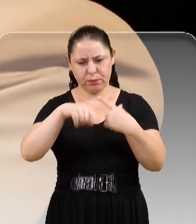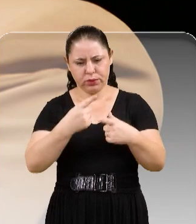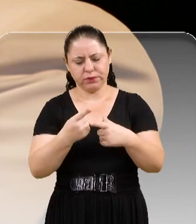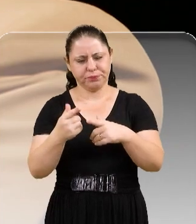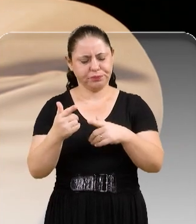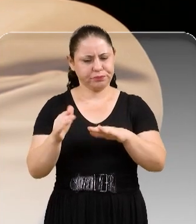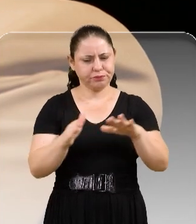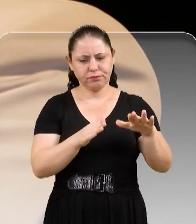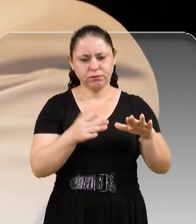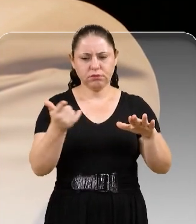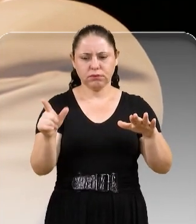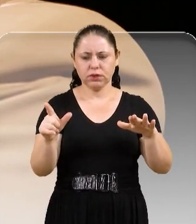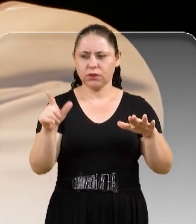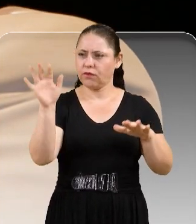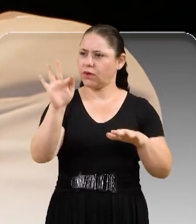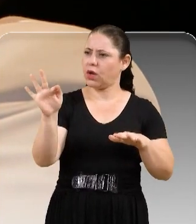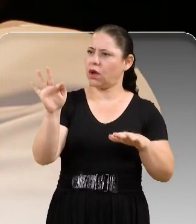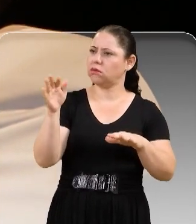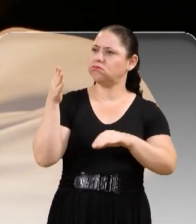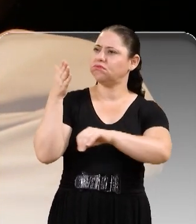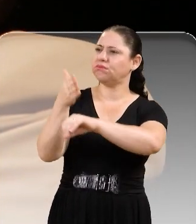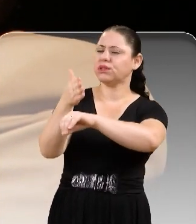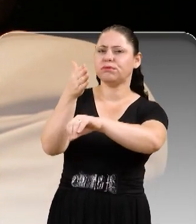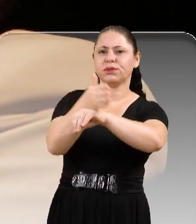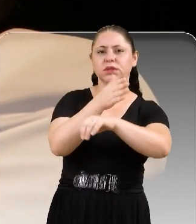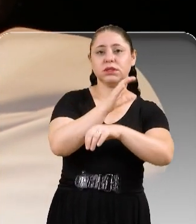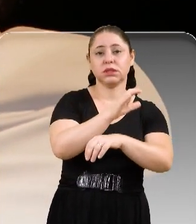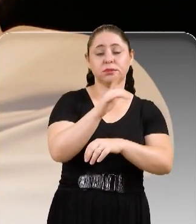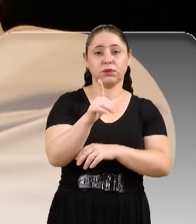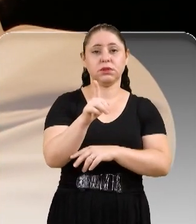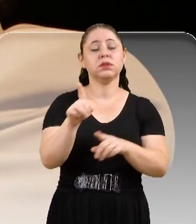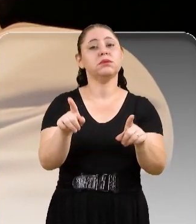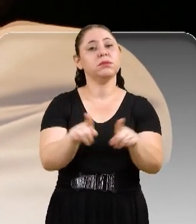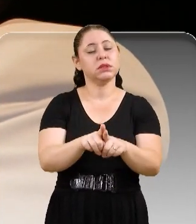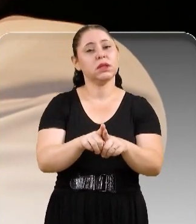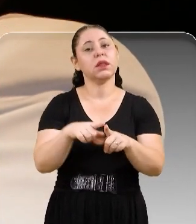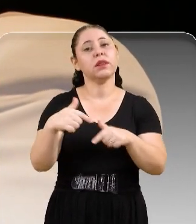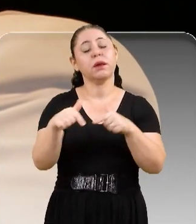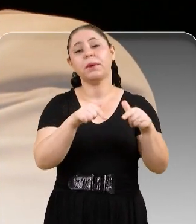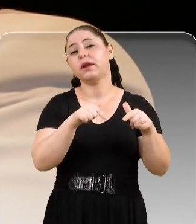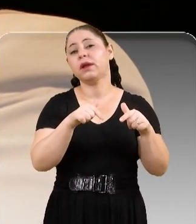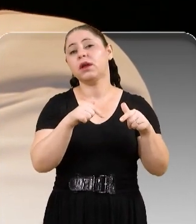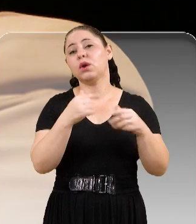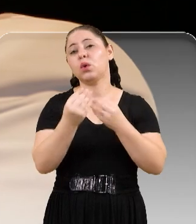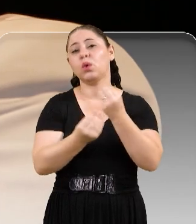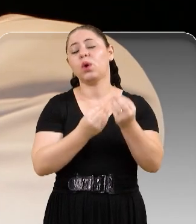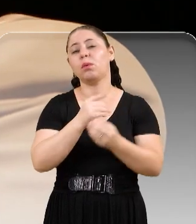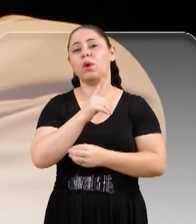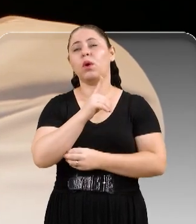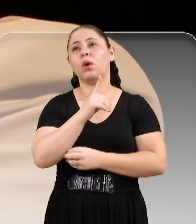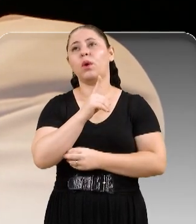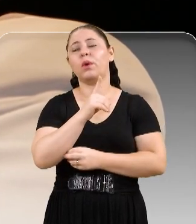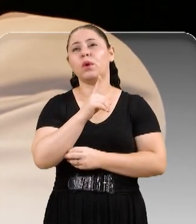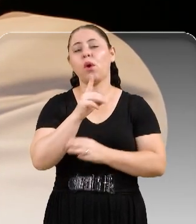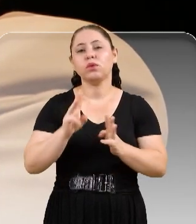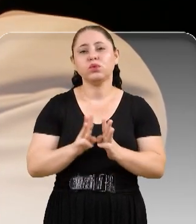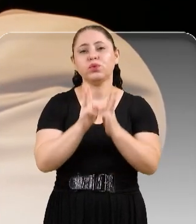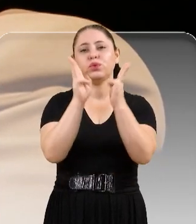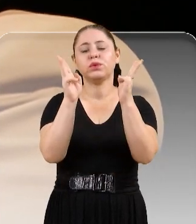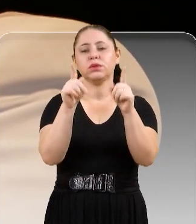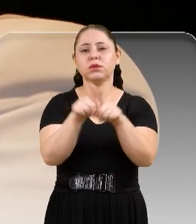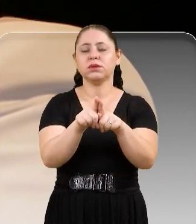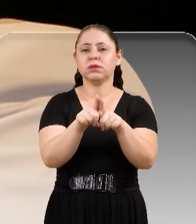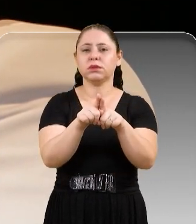depois, em outras faculdades aqui de Campo Grande, como Uniderp, antigo Uniderp,